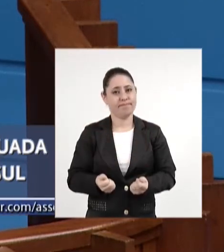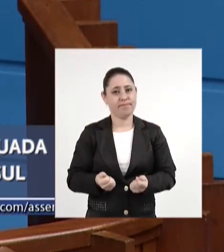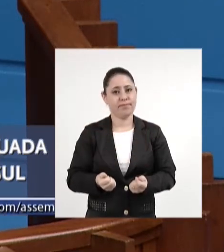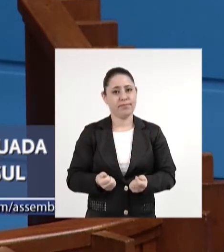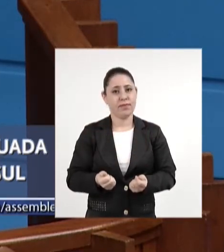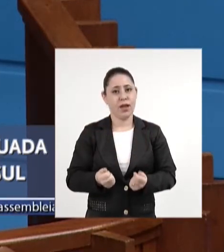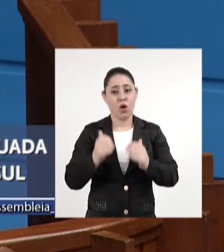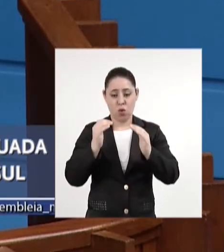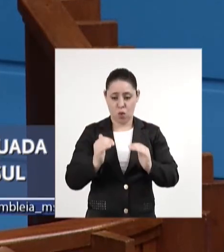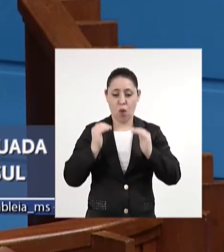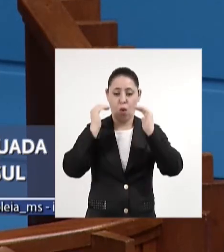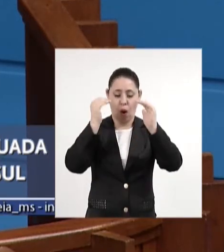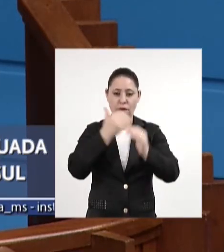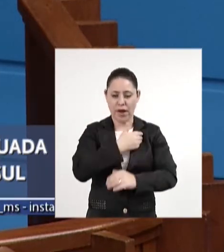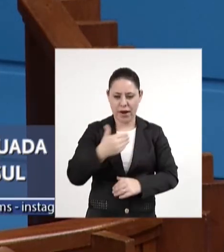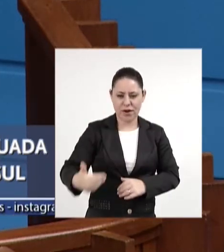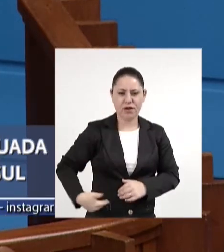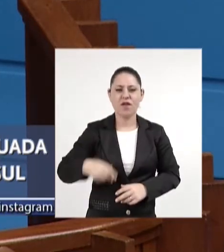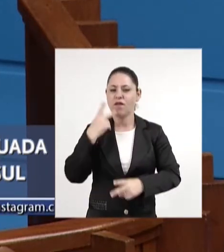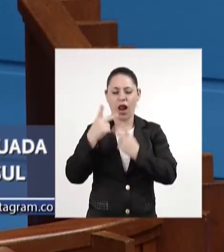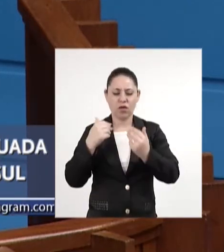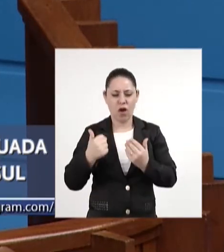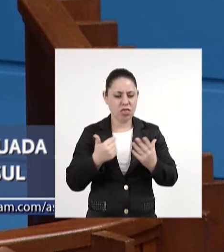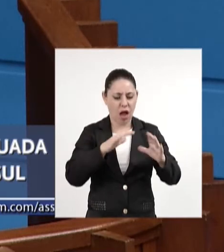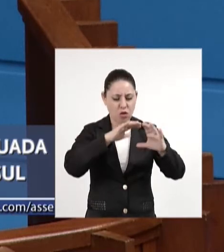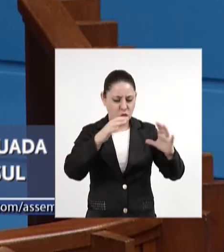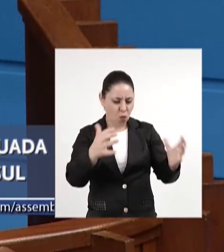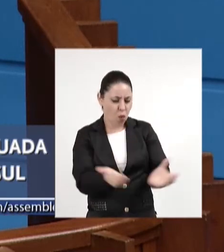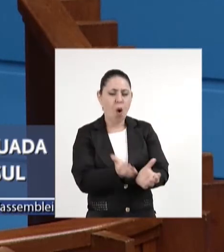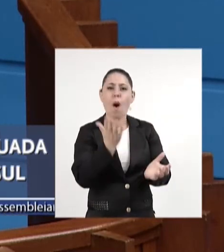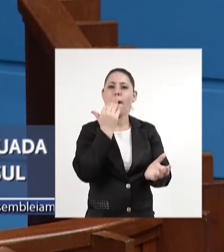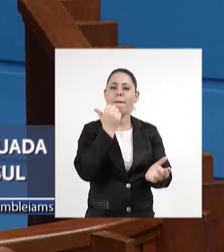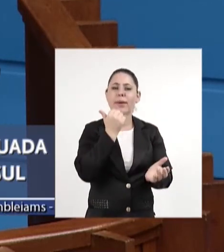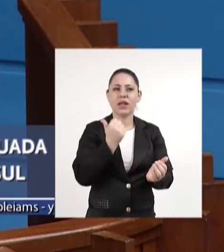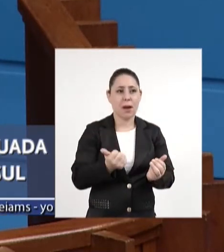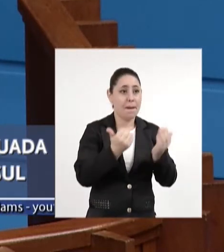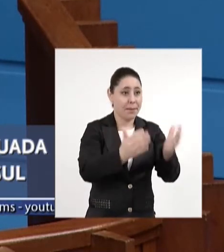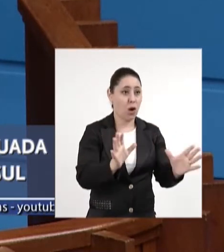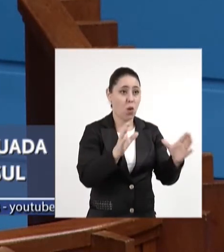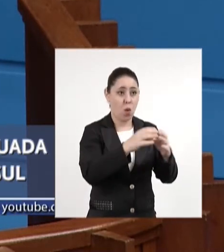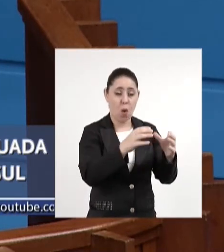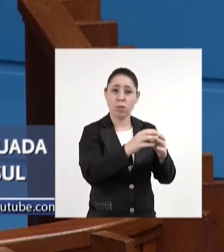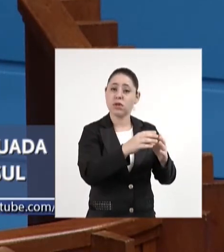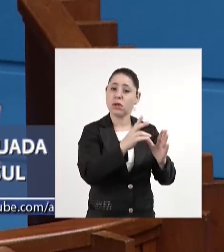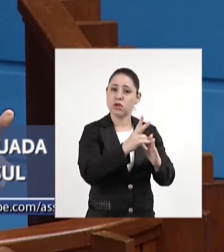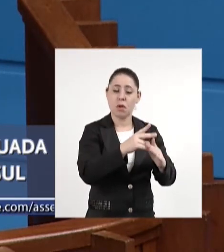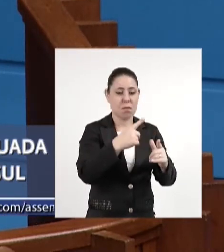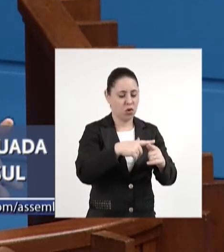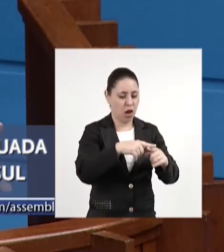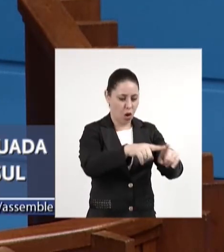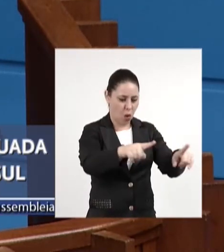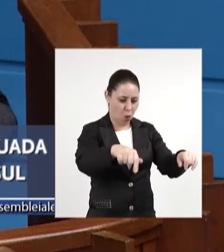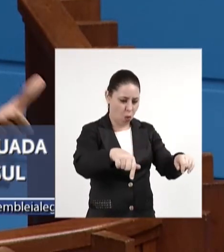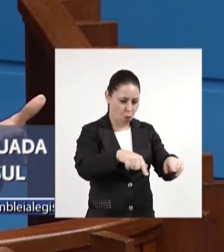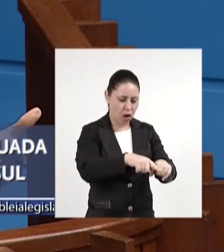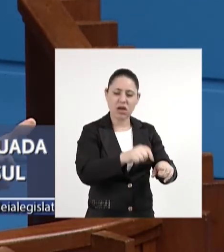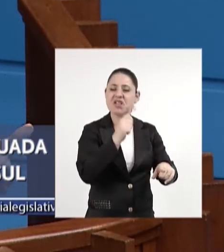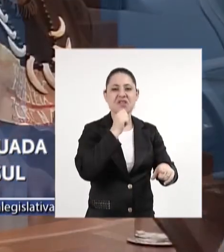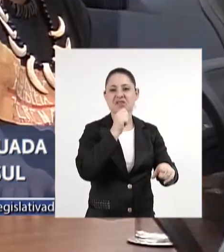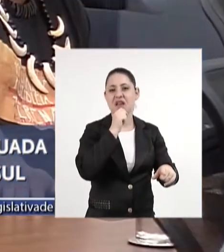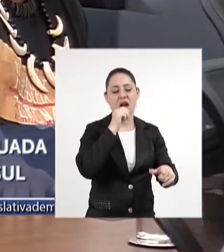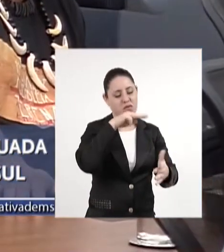uma autoridade governamental dizer que não vai distribuir cesta básica para uma comunidade indígena porque ela está em uma área